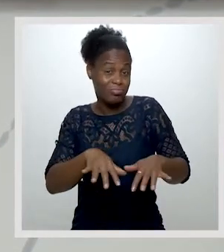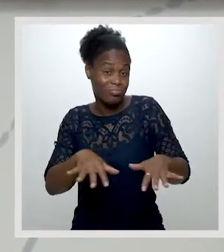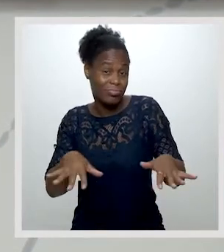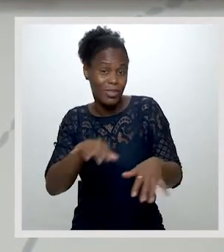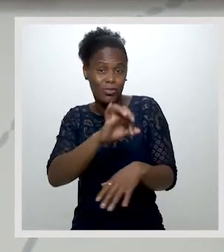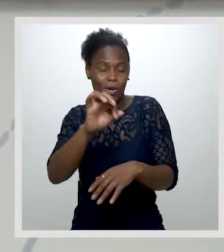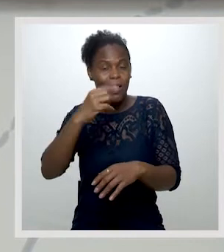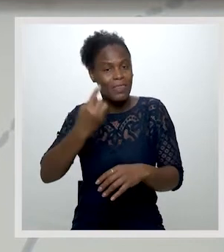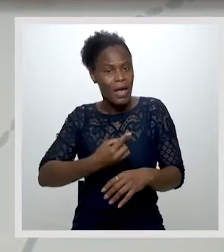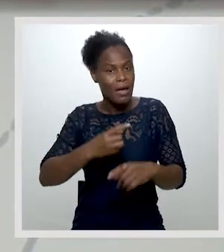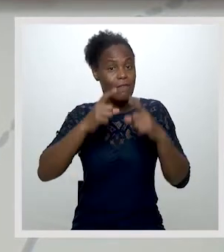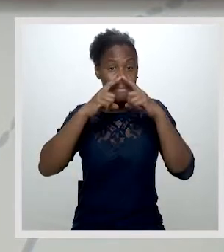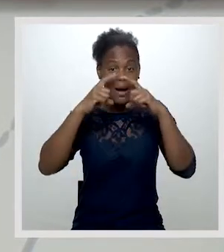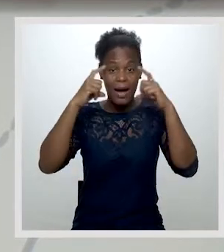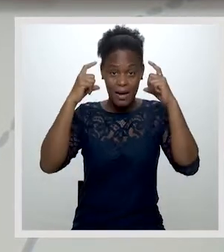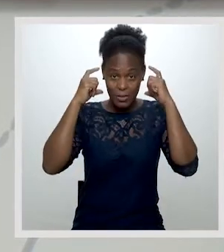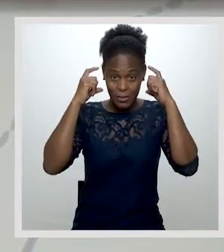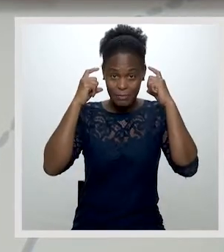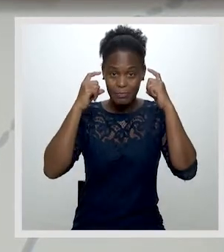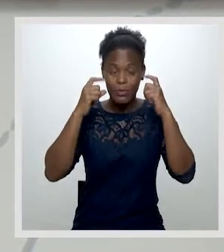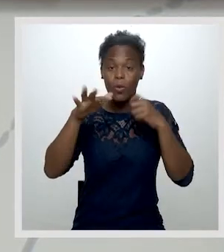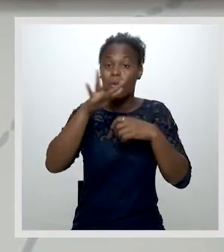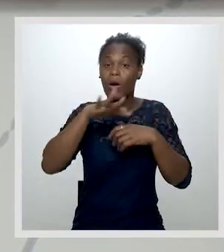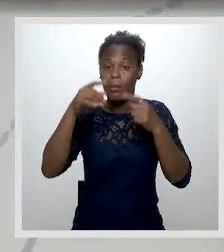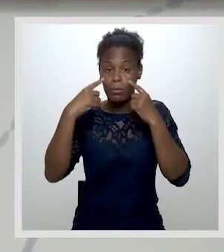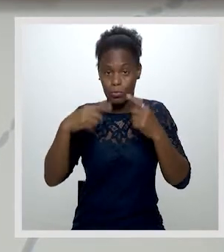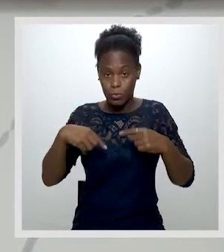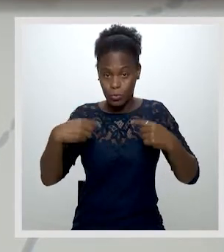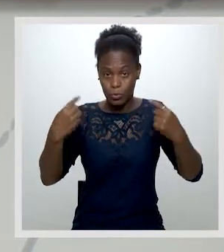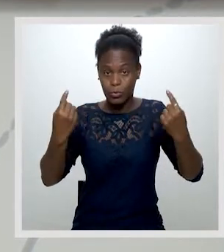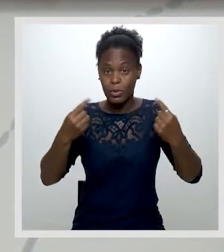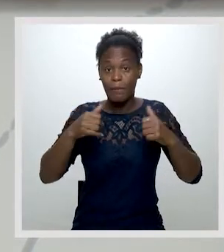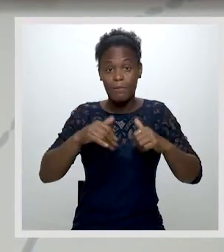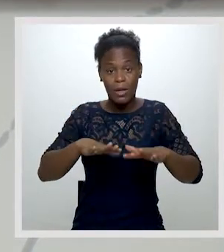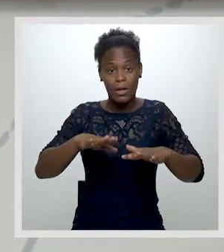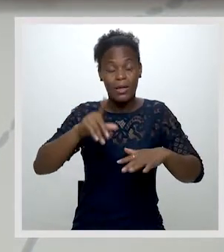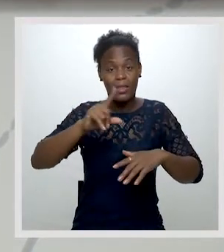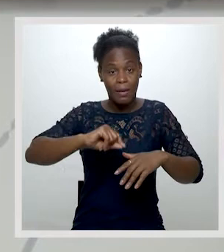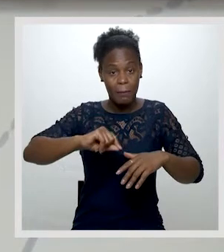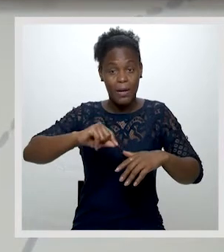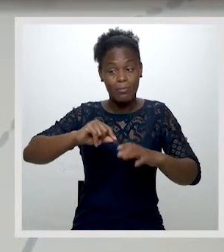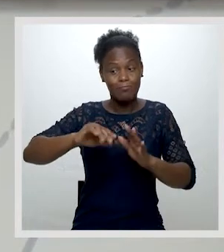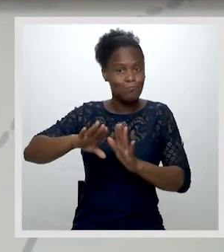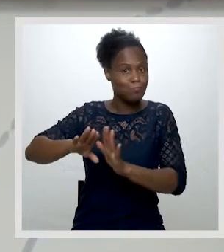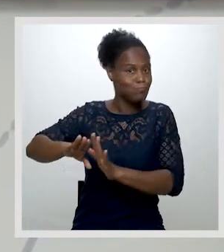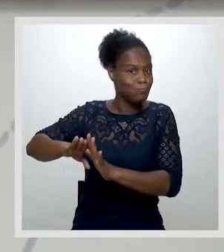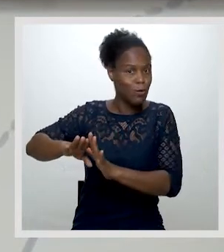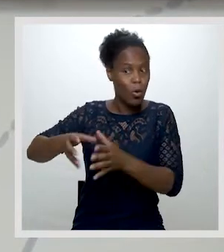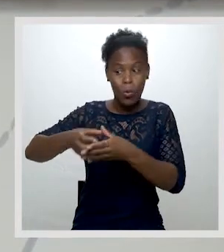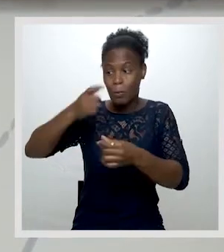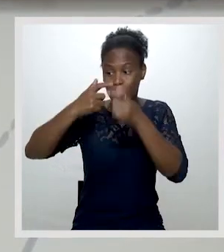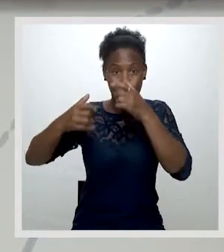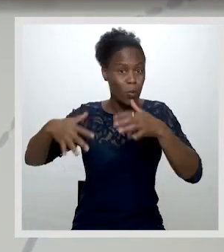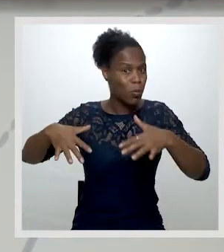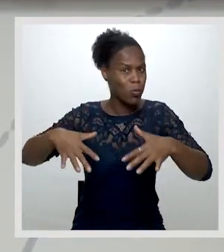Devem utilizar máscaras nos lugares públicos, mas também evitar